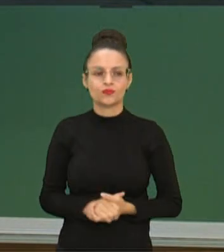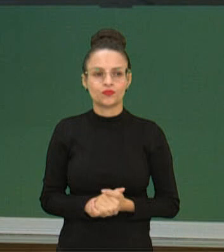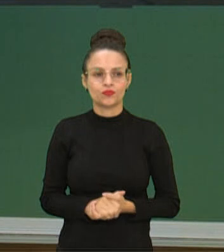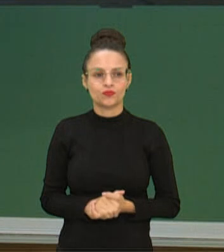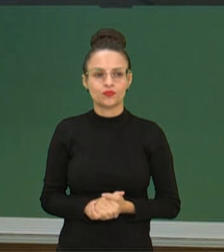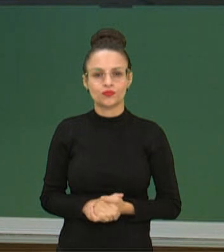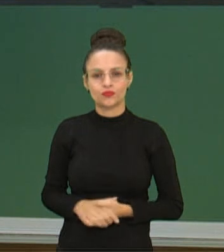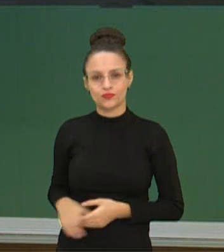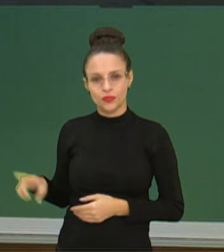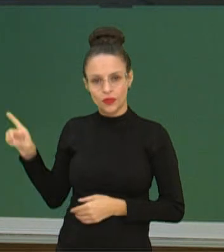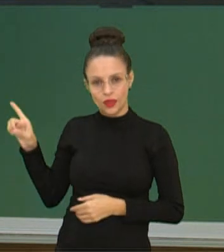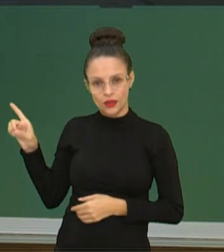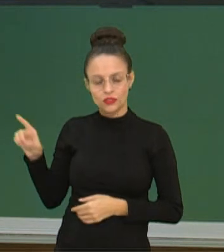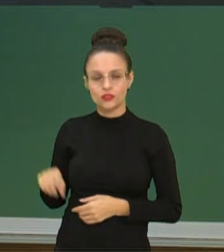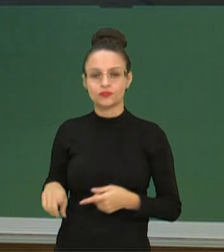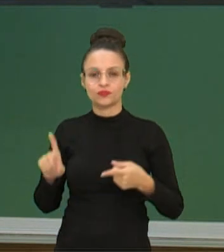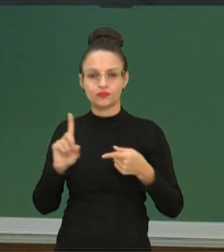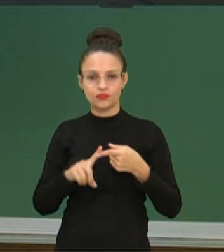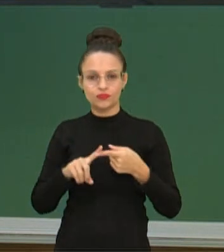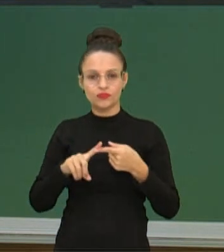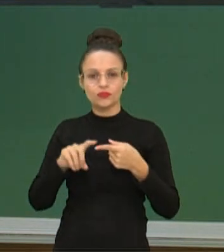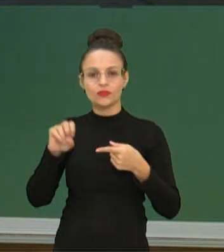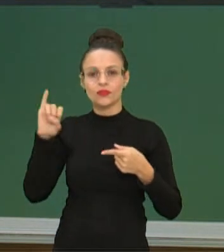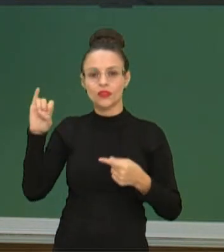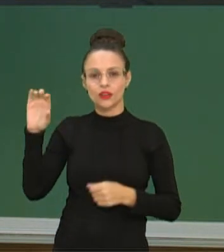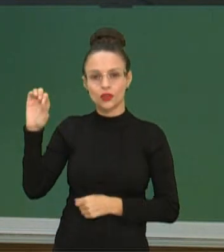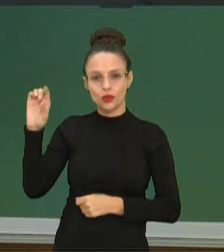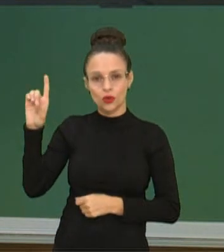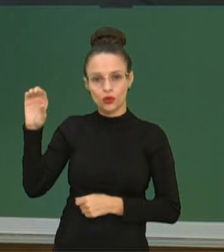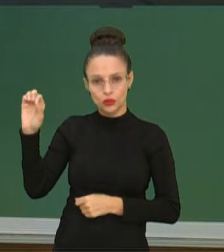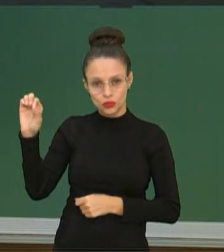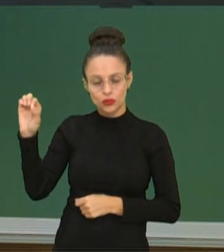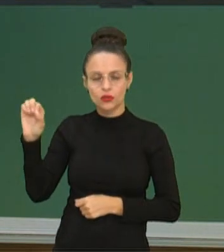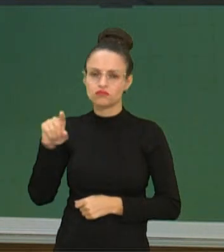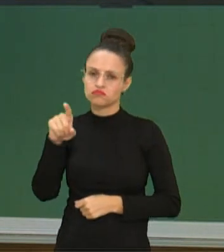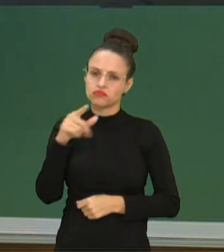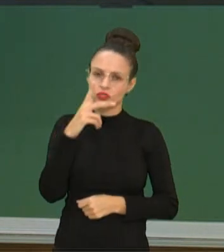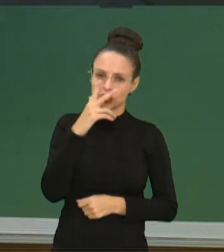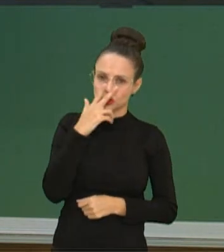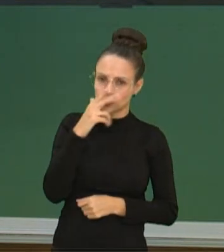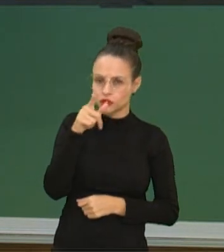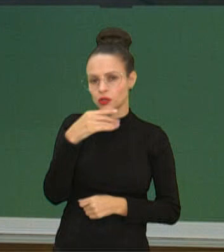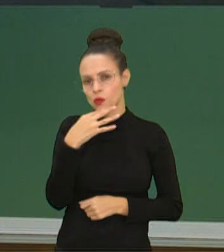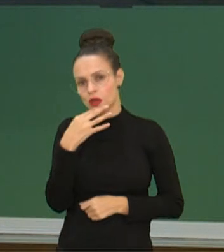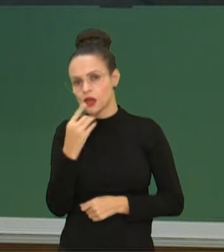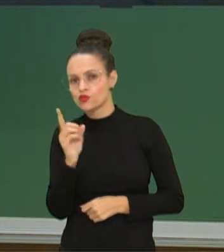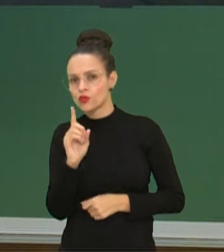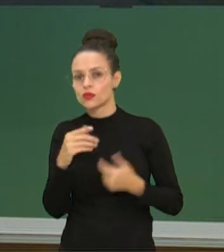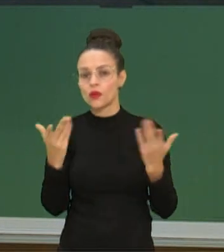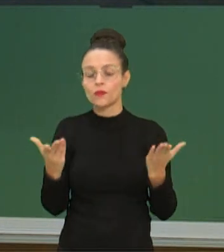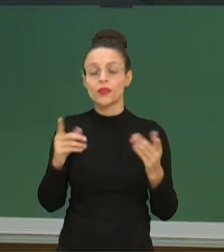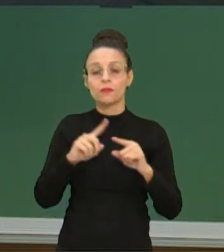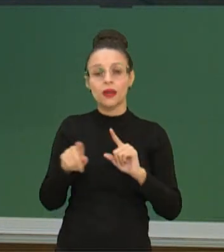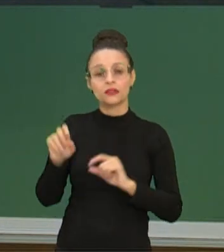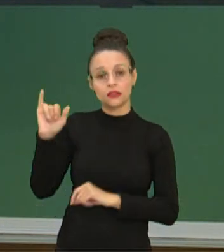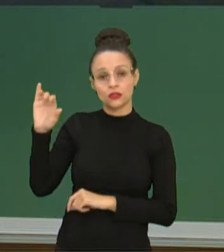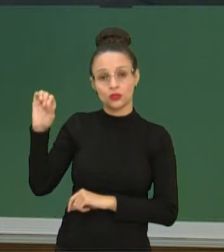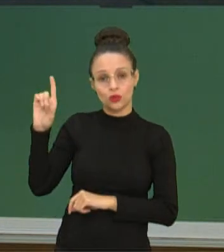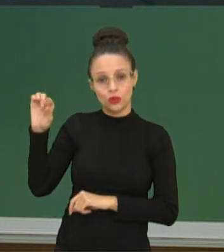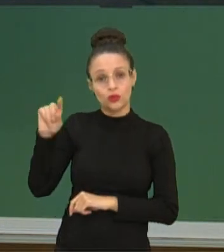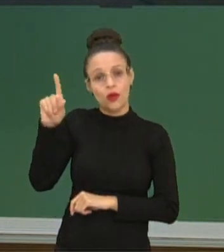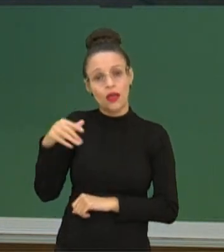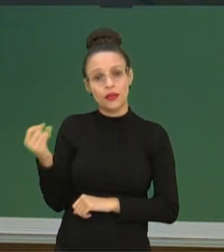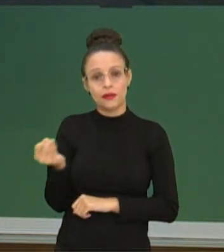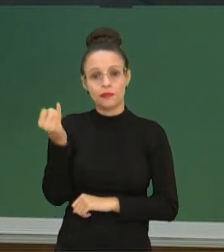Este mineral aqui, o iodo, talvez você tenha ouvido falar dele já, ou talvez não, mas ele é super